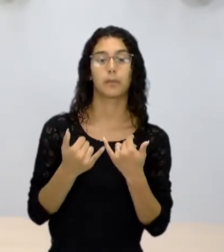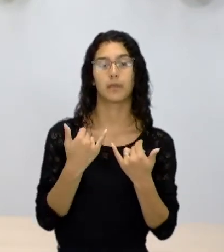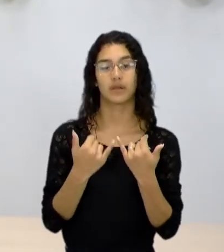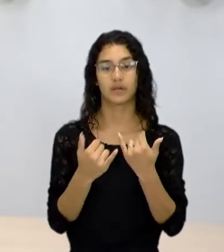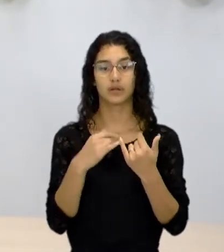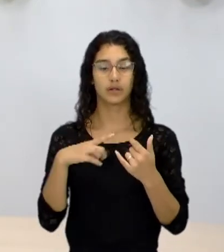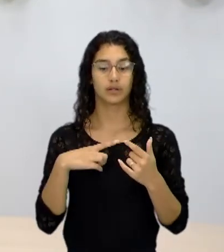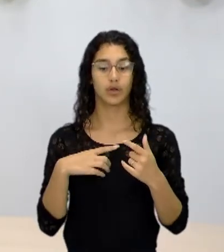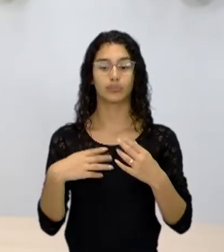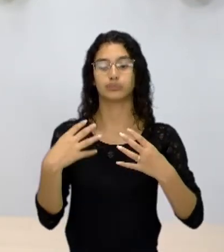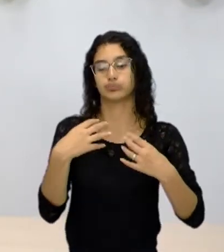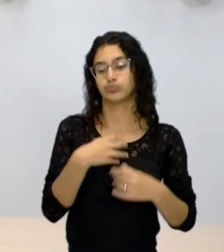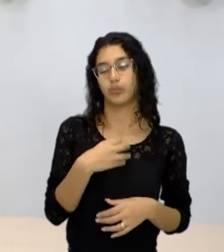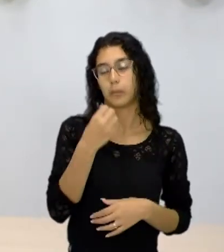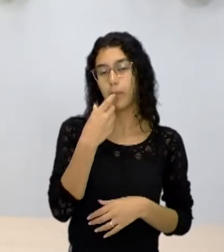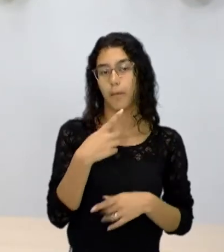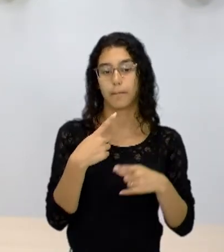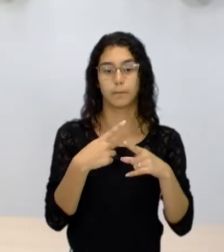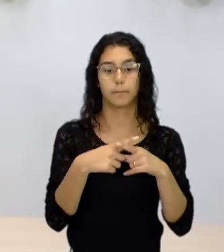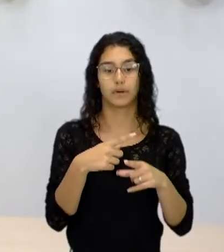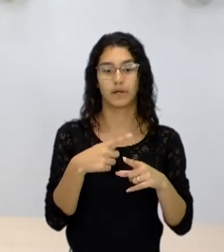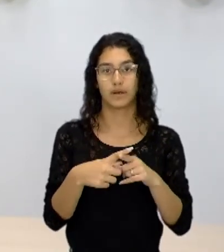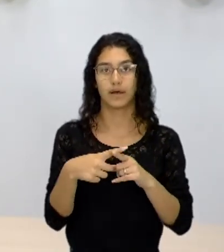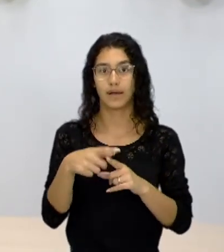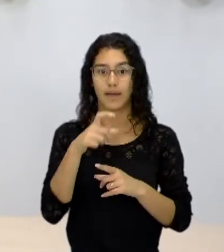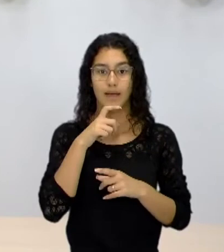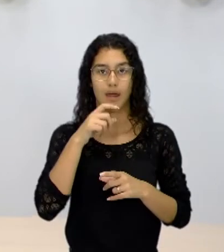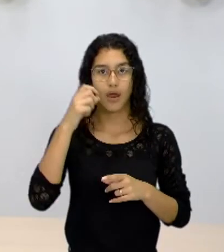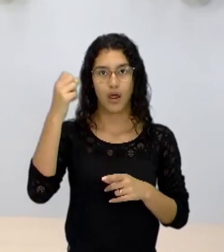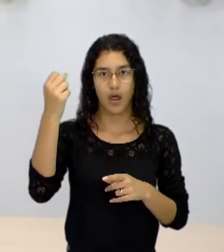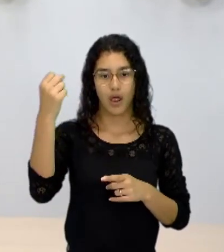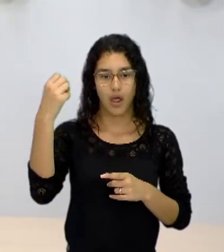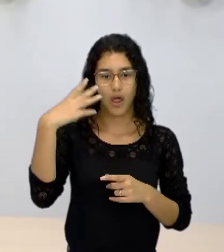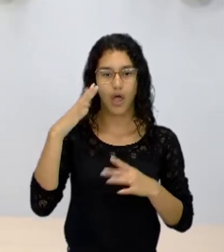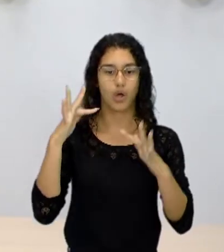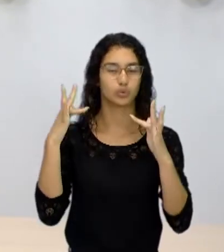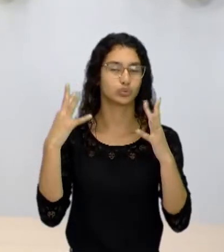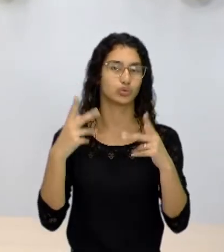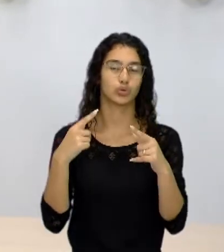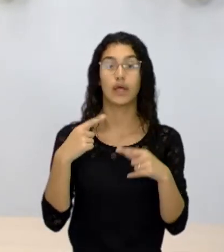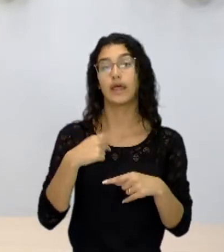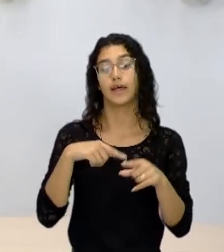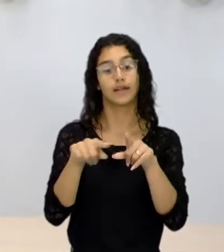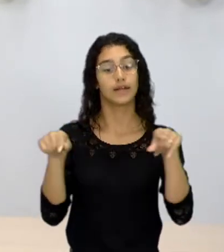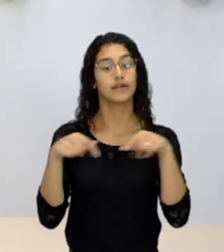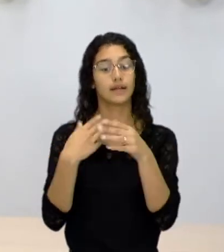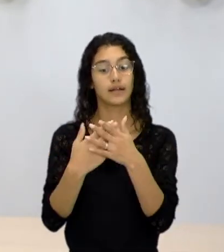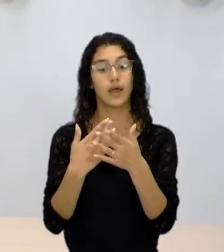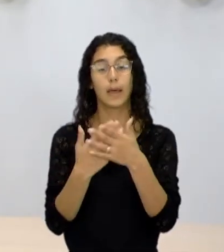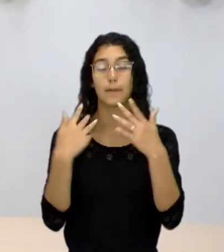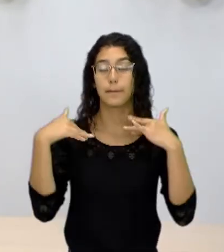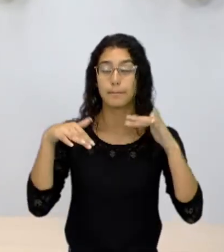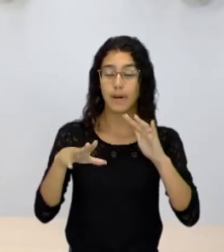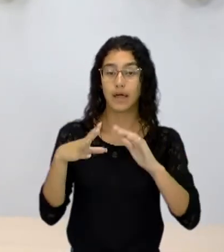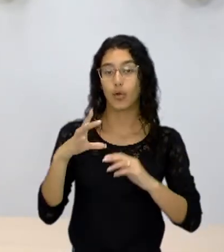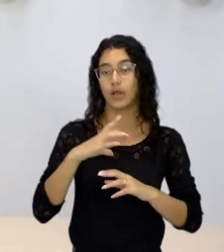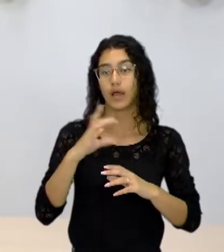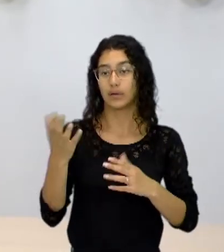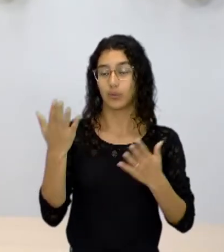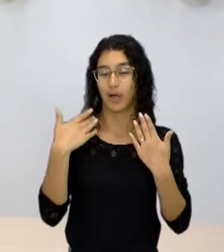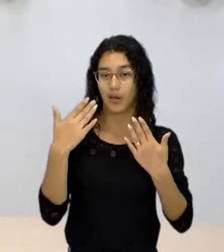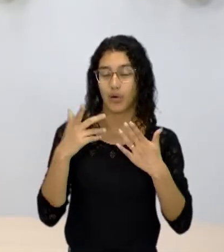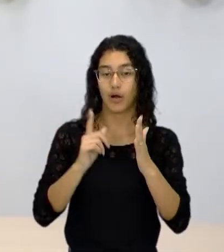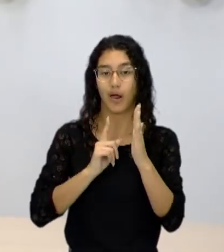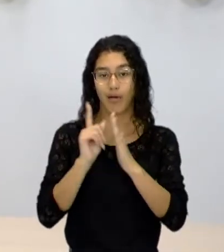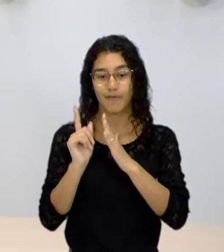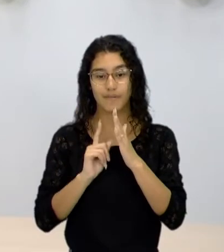gera um conforto, porque o ar-condicionado é tudo, aliás, eu estou numa sala agora que está com ar-condicionado, embora o clima não esteja tão quente lá fora, né, o